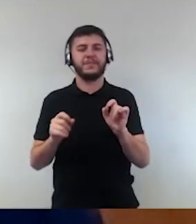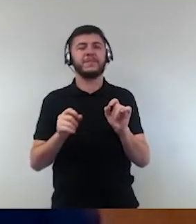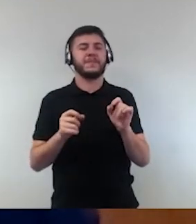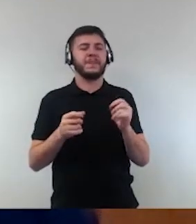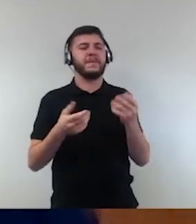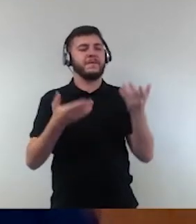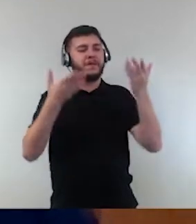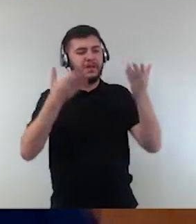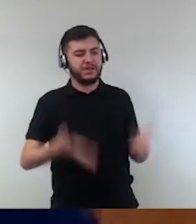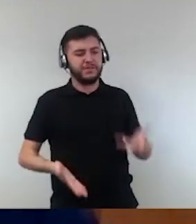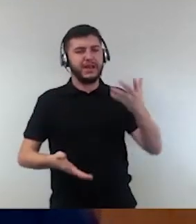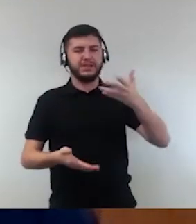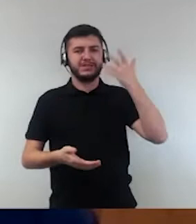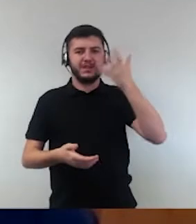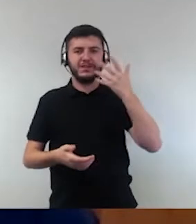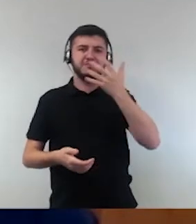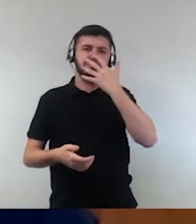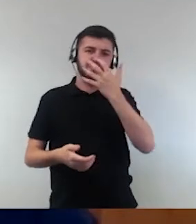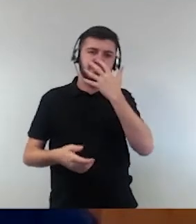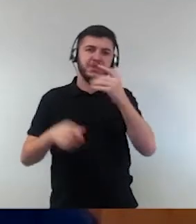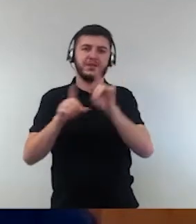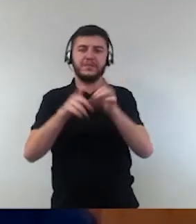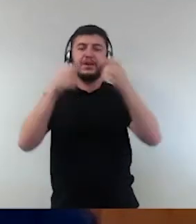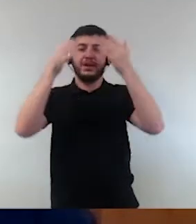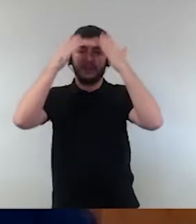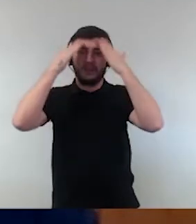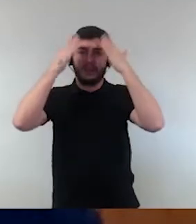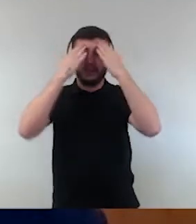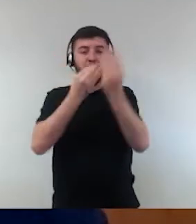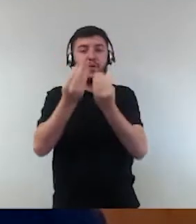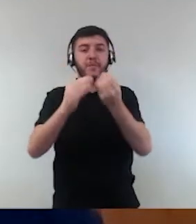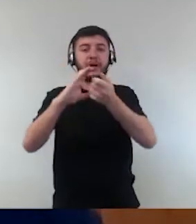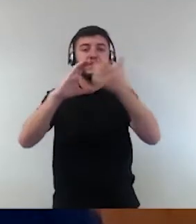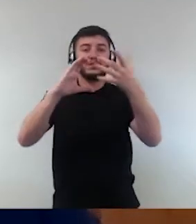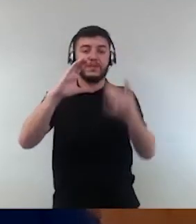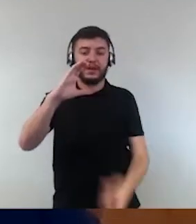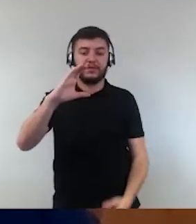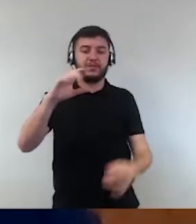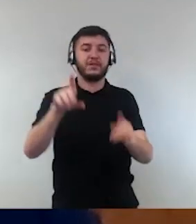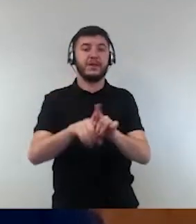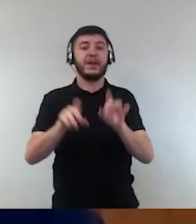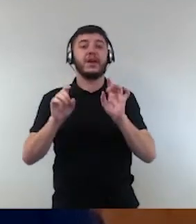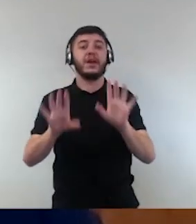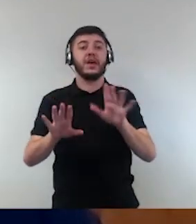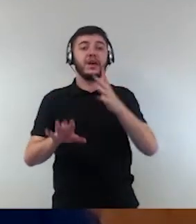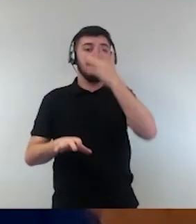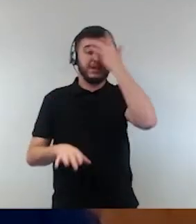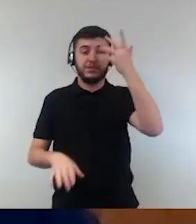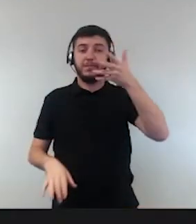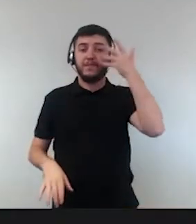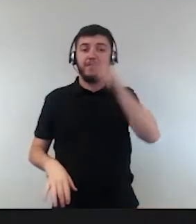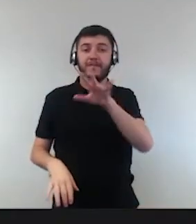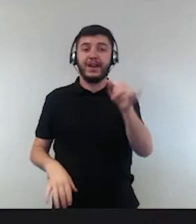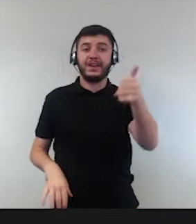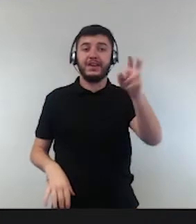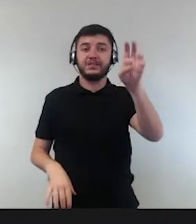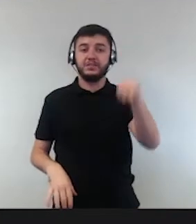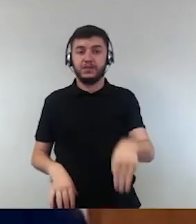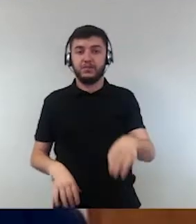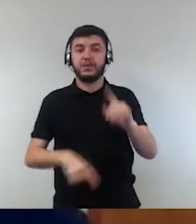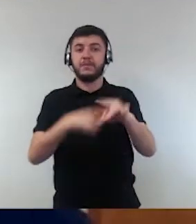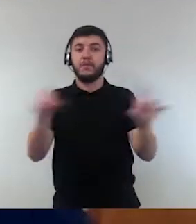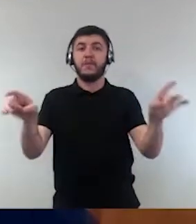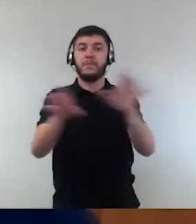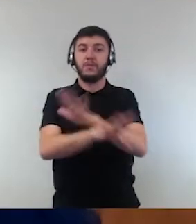pouco mais sobre esses aspectos mencionados. Serão 15 minutos para cada painelista, para cada palestrante, e depois nós